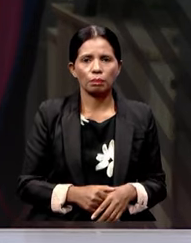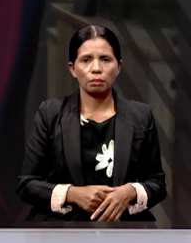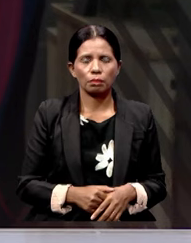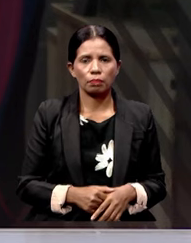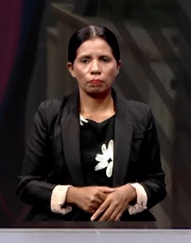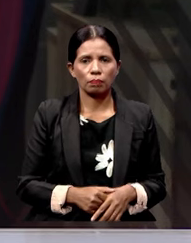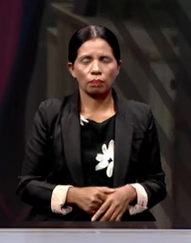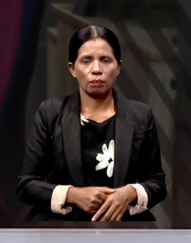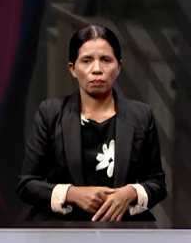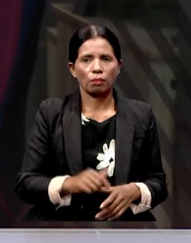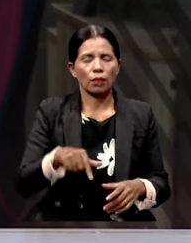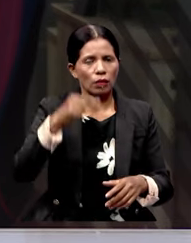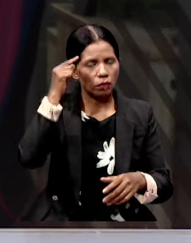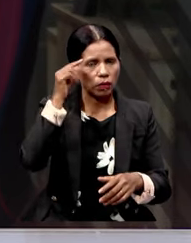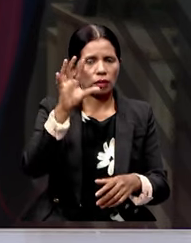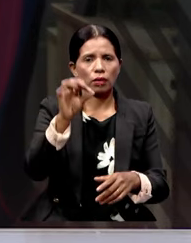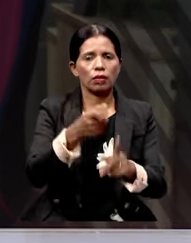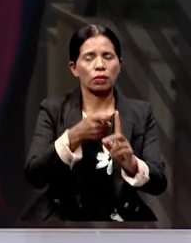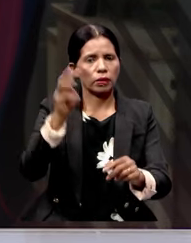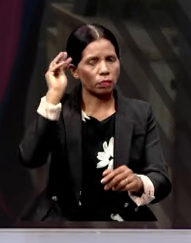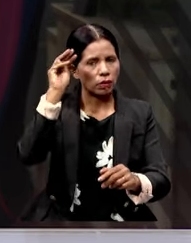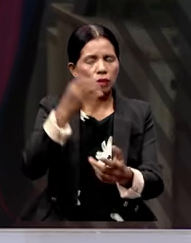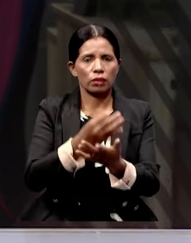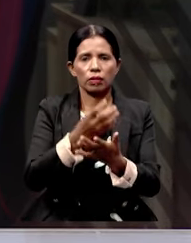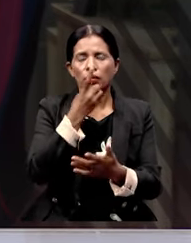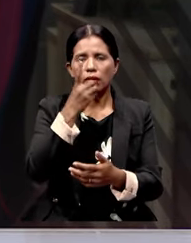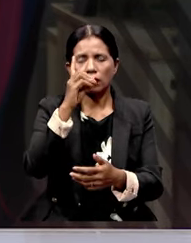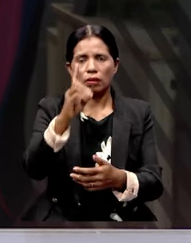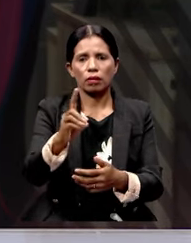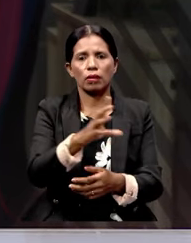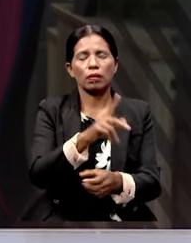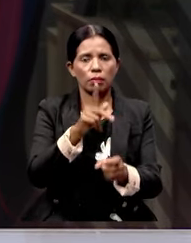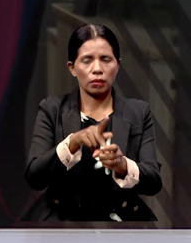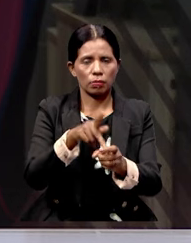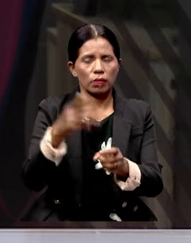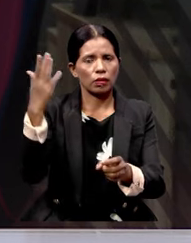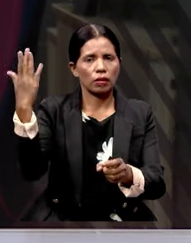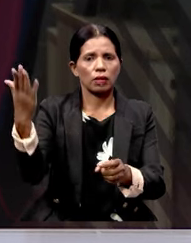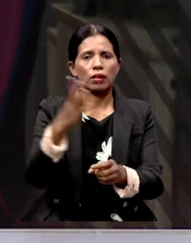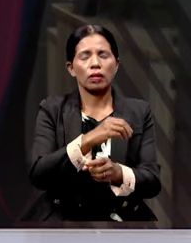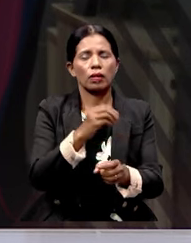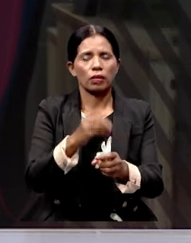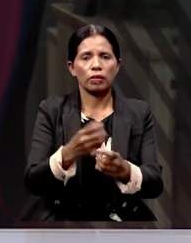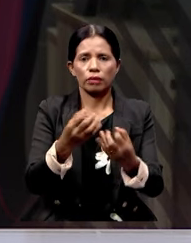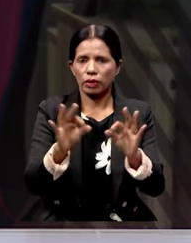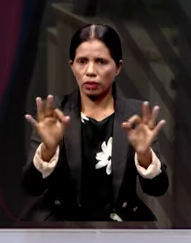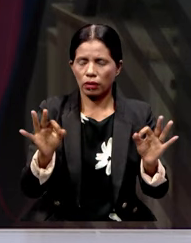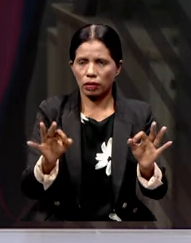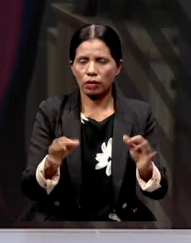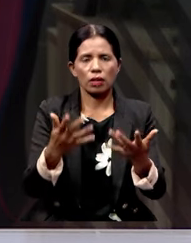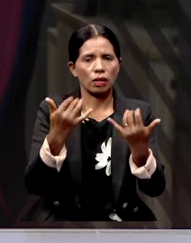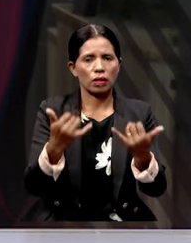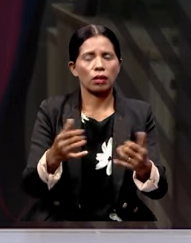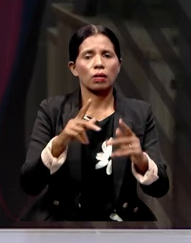E o mandato do governo da Walu, lihusi Ministério de Finanças declara produção mina e a campo baio unda desmantela ona. Foi na lais